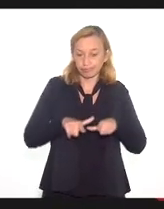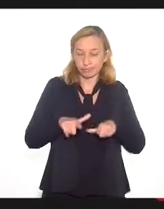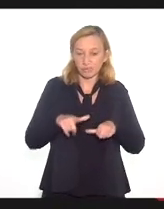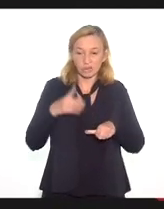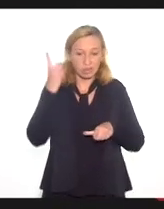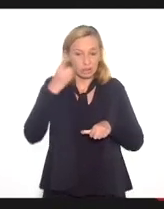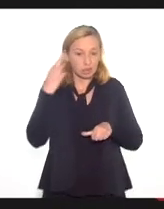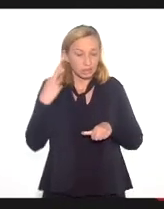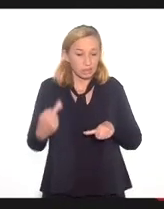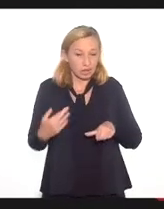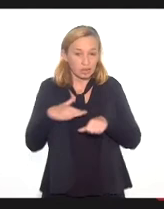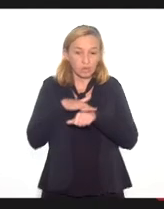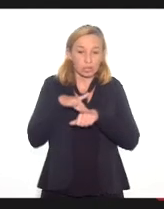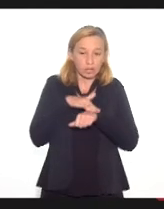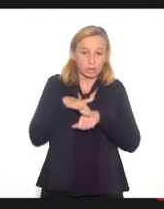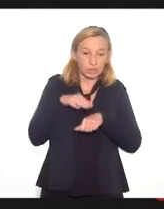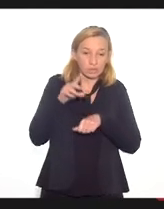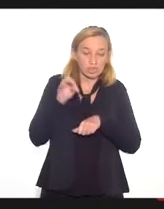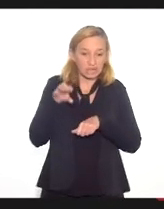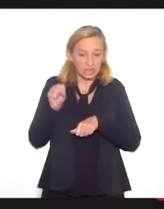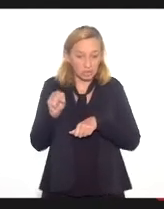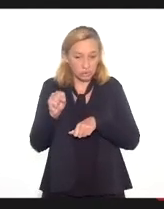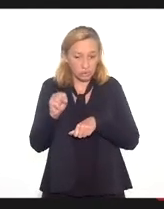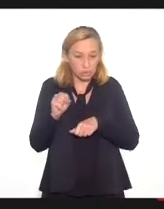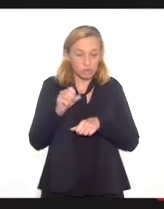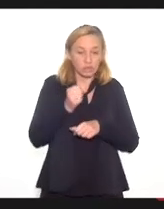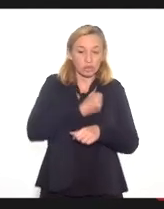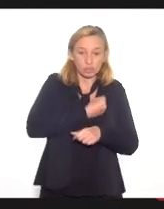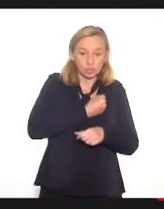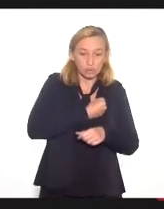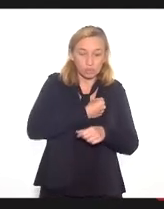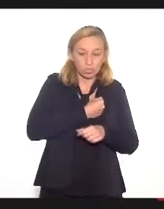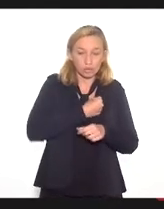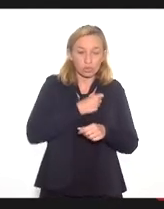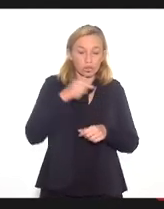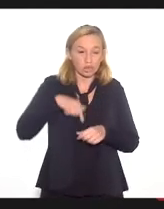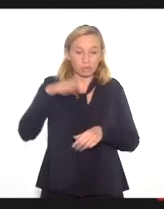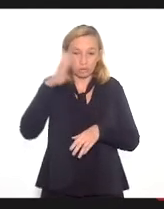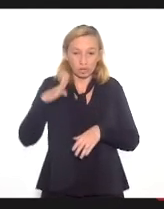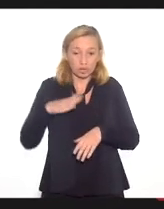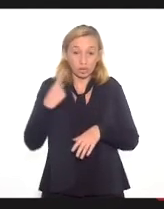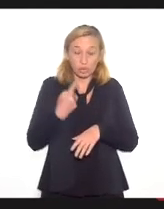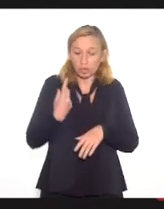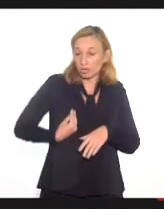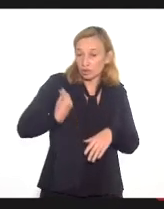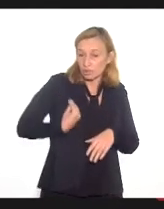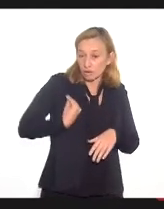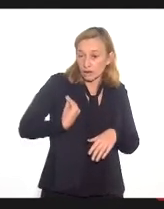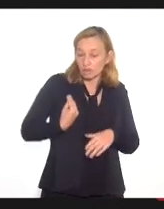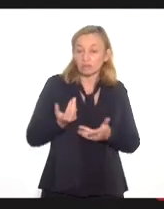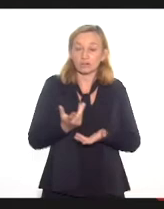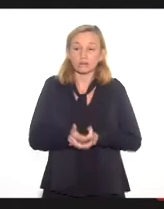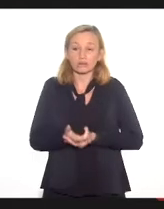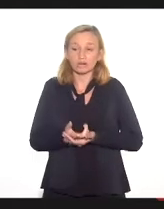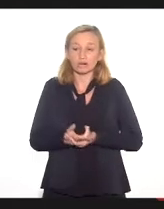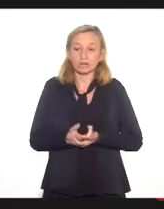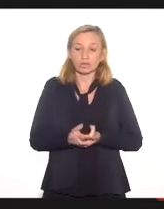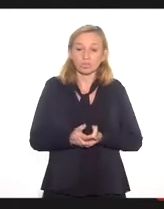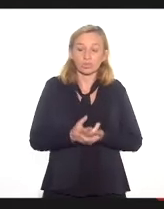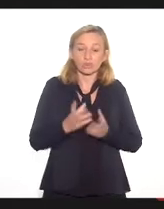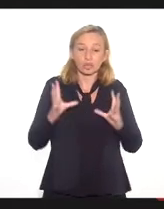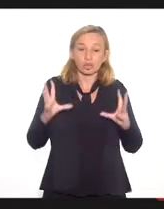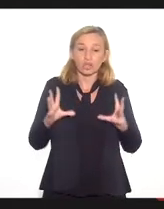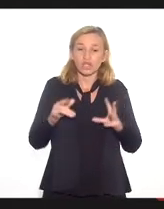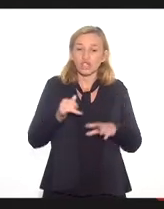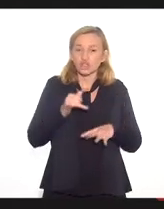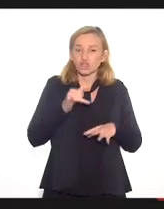Renata a gente estava conversando sobre o censo sobre estatísticas no Brasil a gente está vivendo vereador um apagão